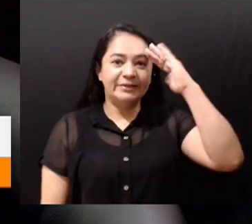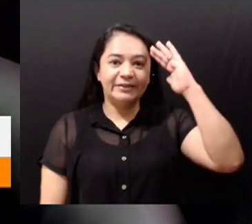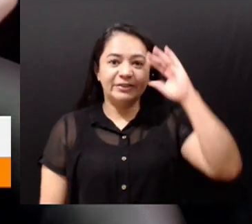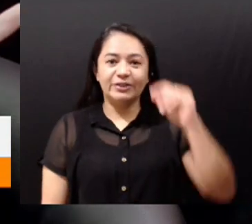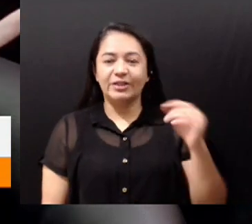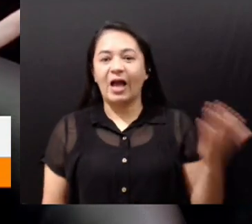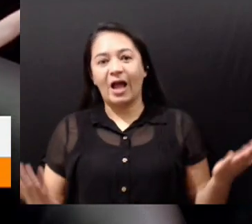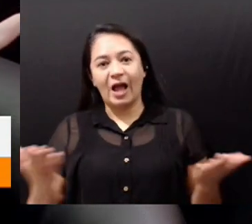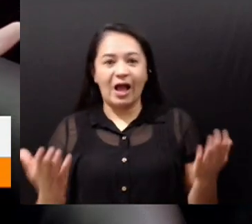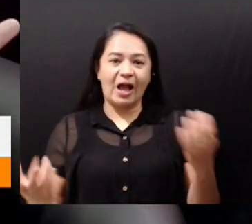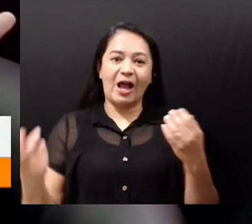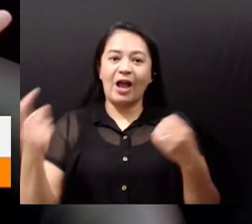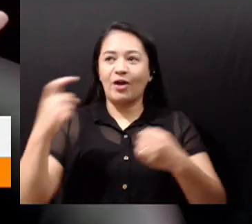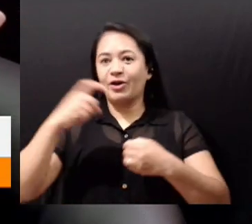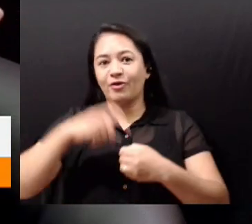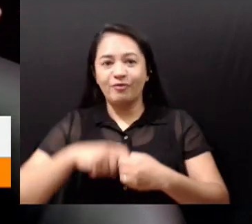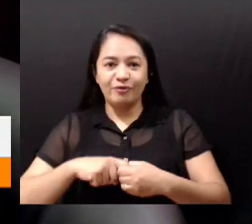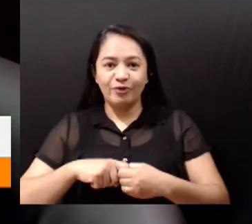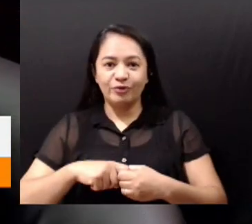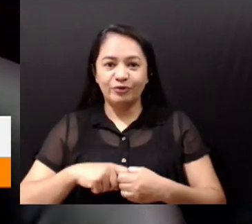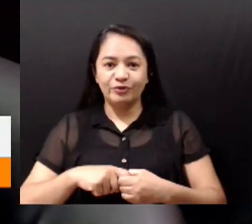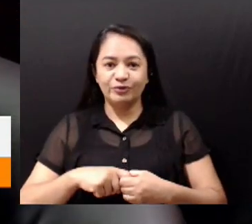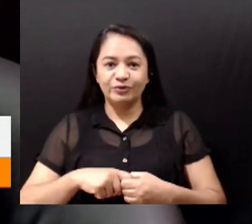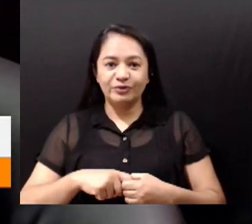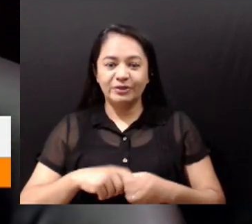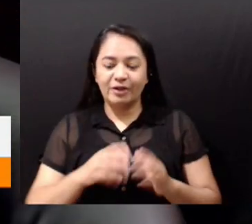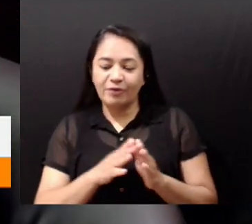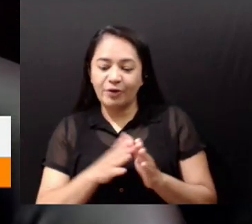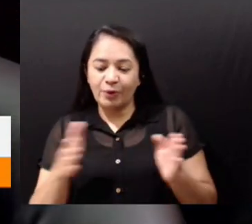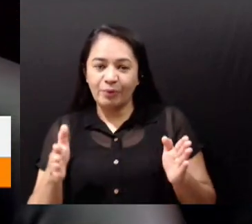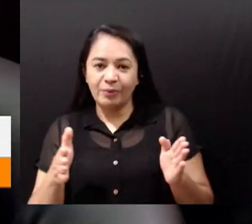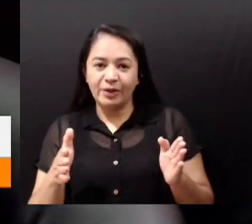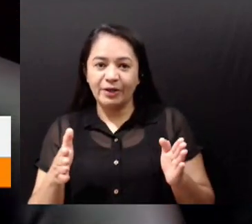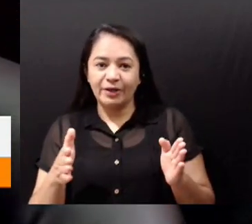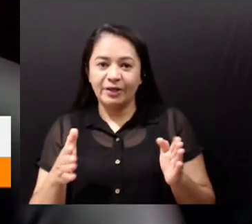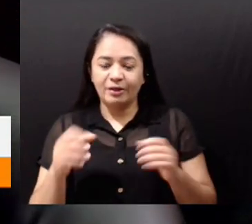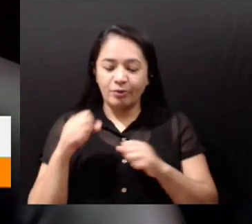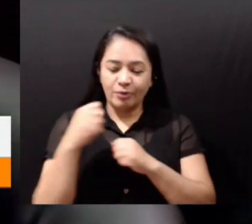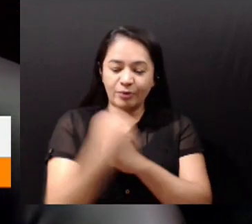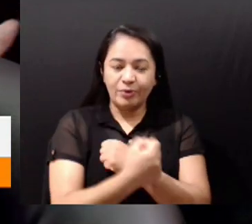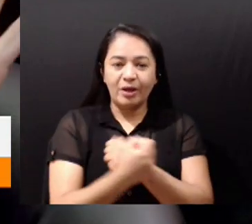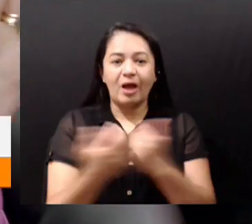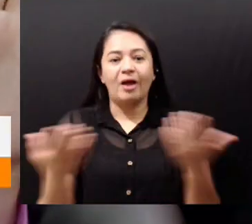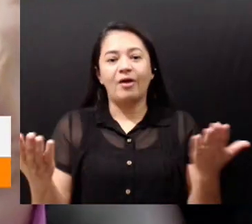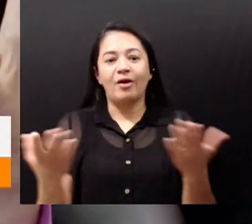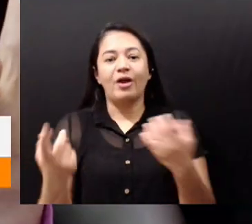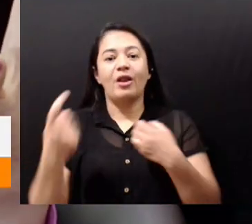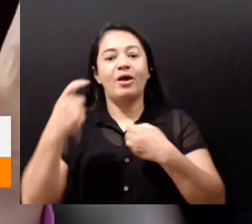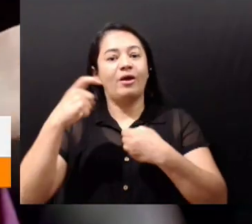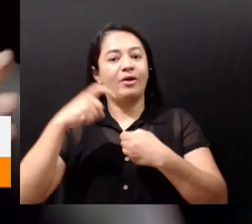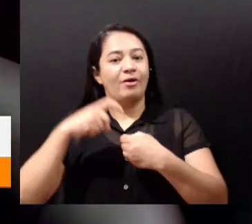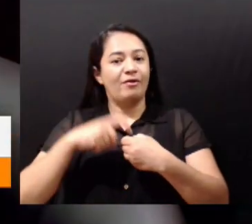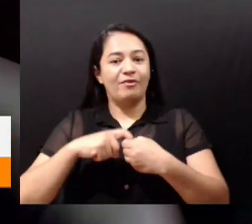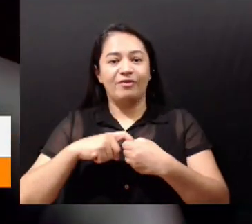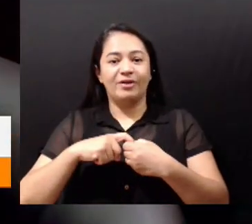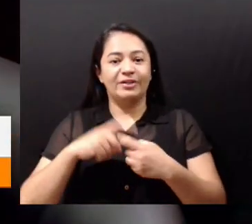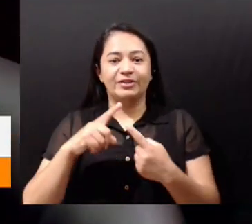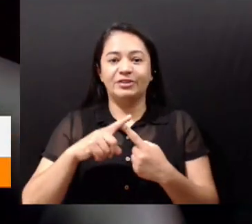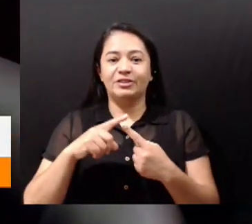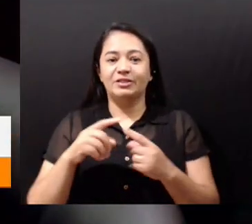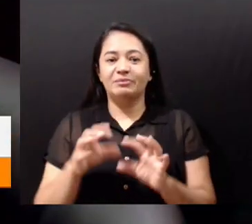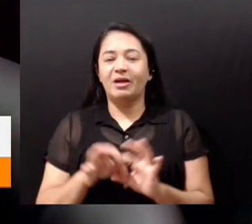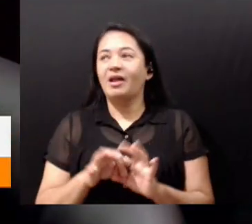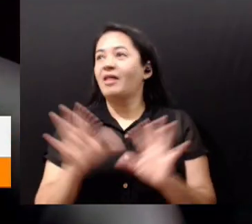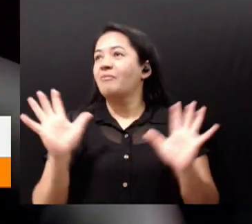basal. Então, como ele estava naquele momento de, tipo, de defesa, ele volta a, tipo, libera geral. Então, aí vem